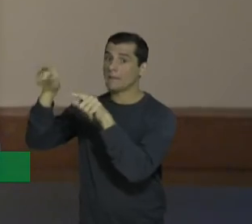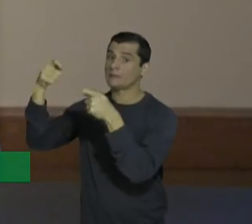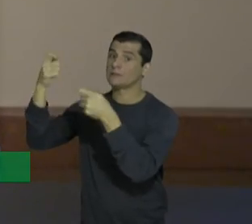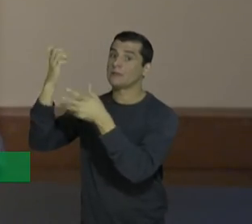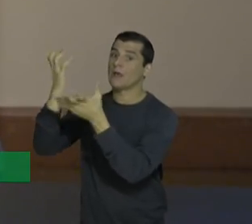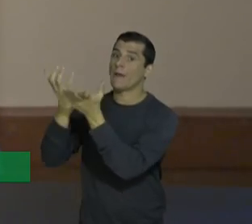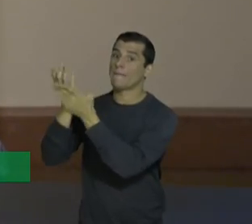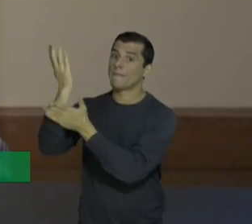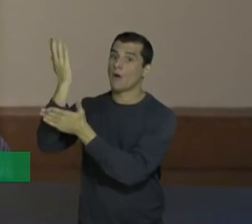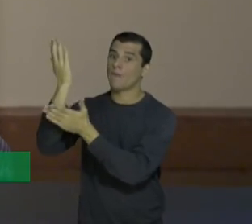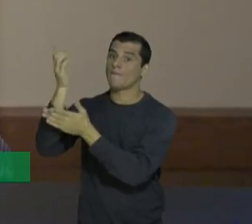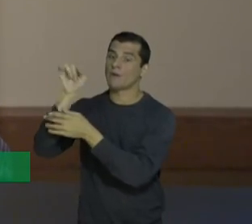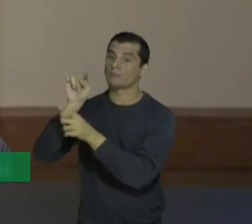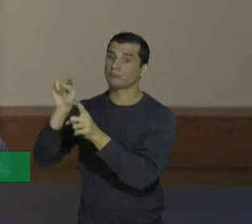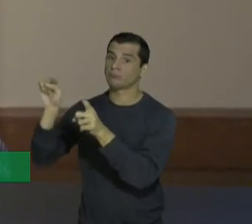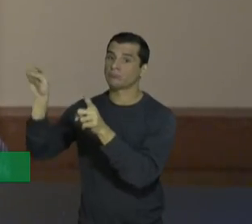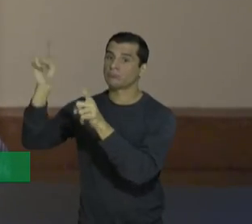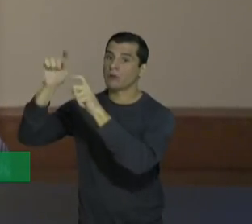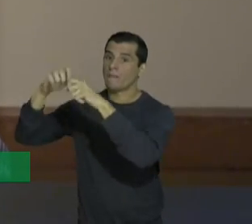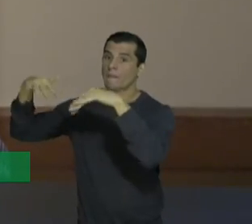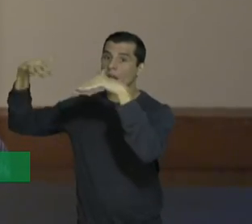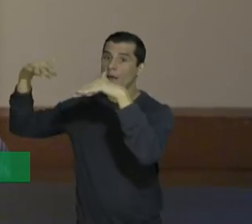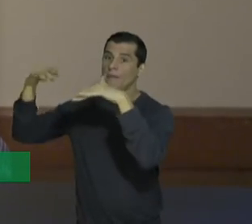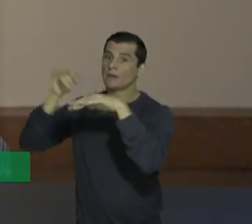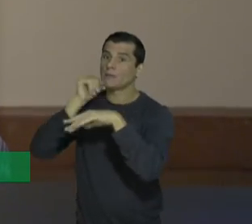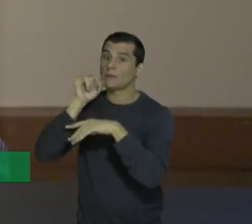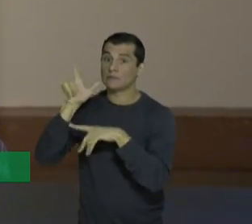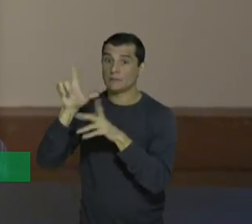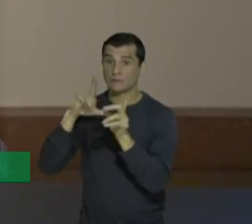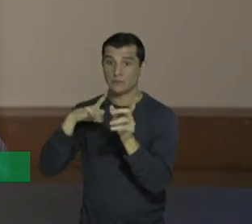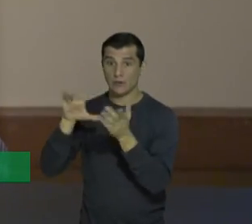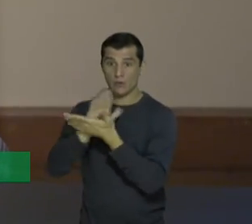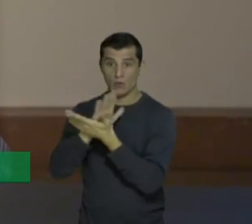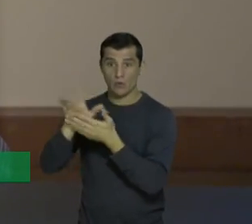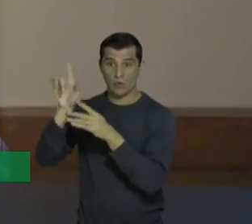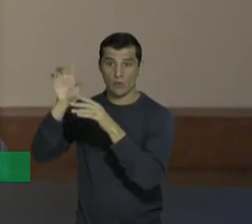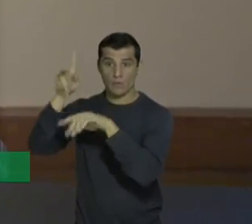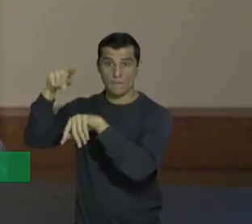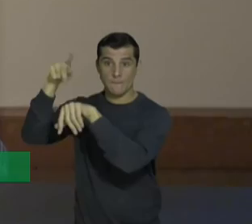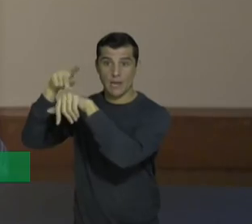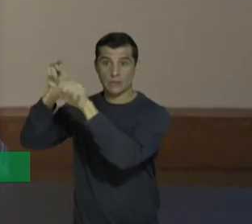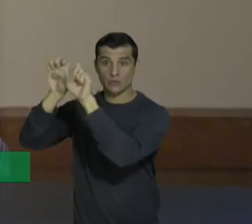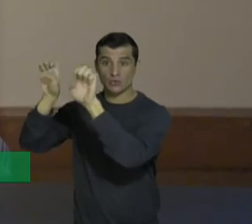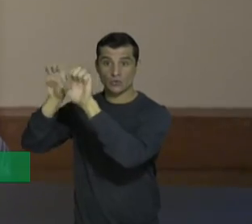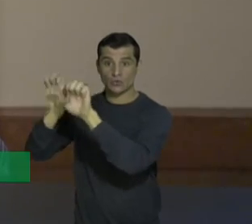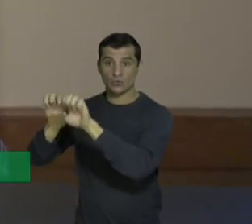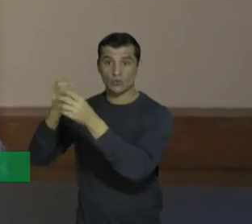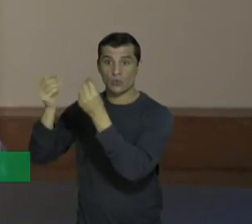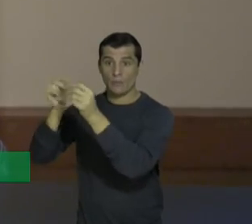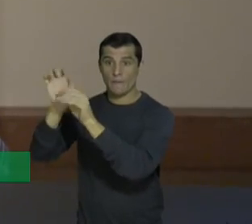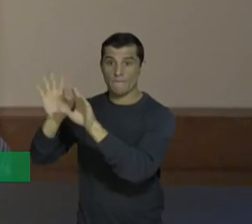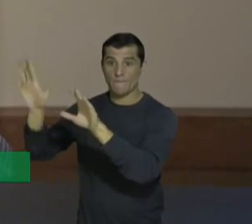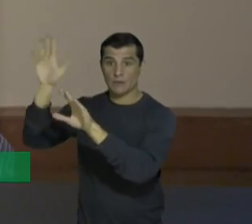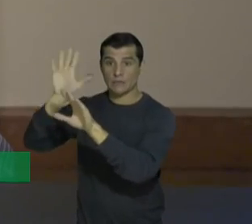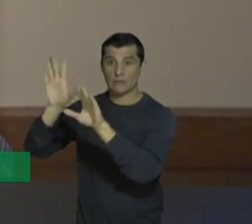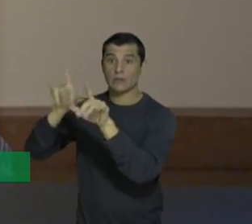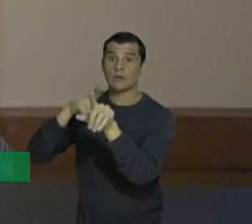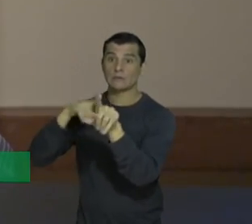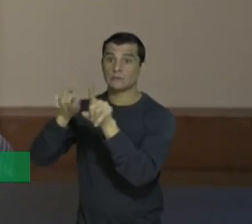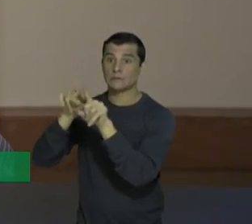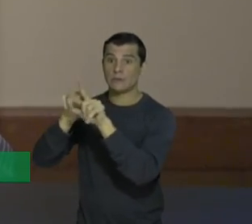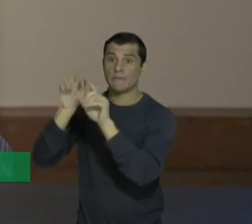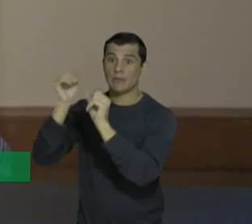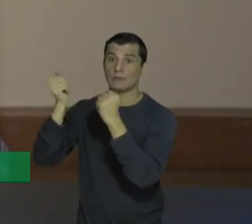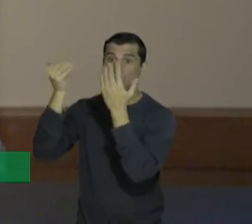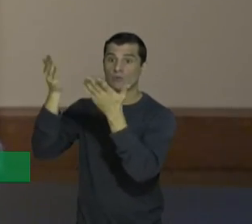e em alguns casos né em países com estruturas eh de regime político eh federativas em parlamentos subnacionais